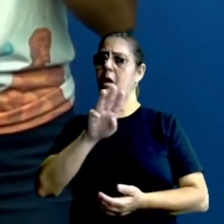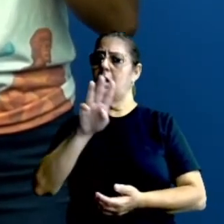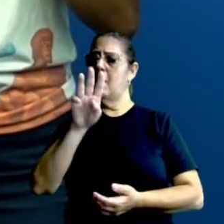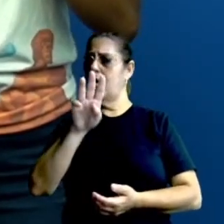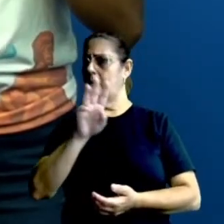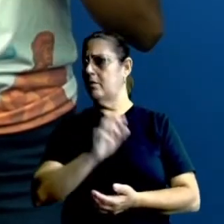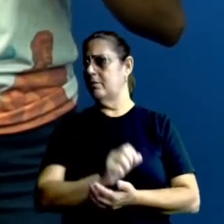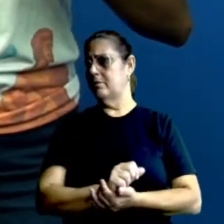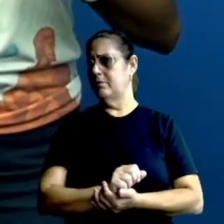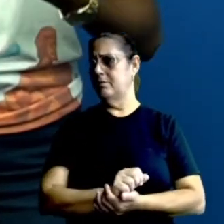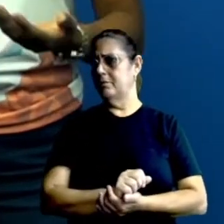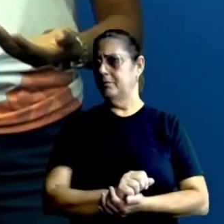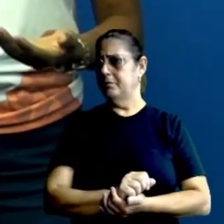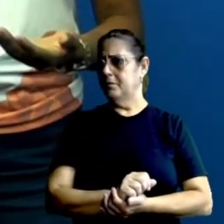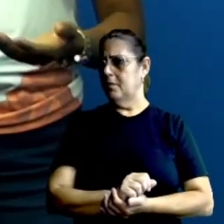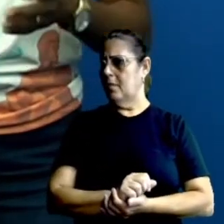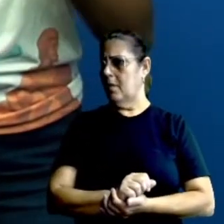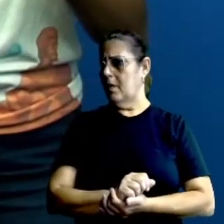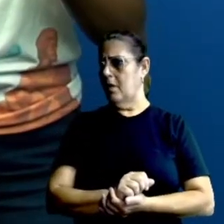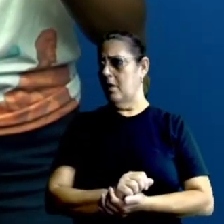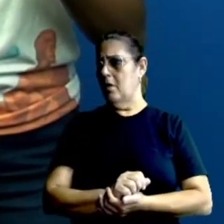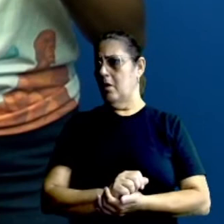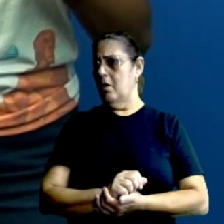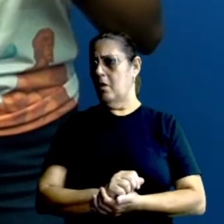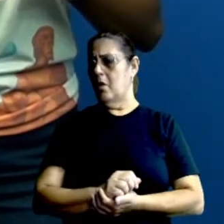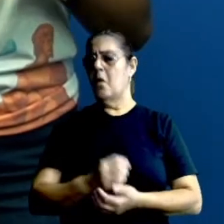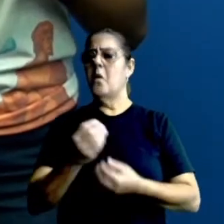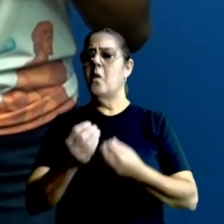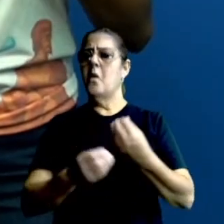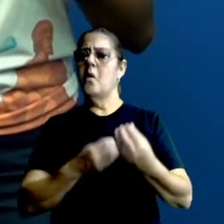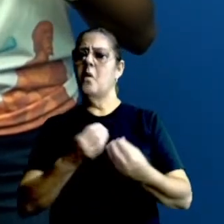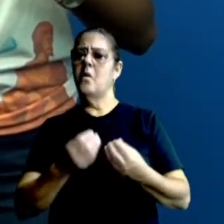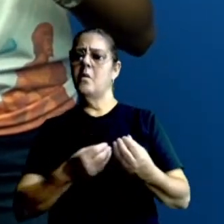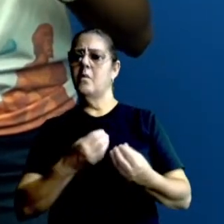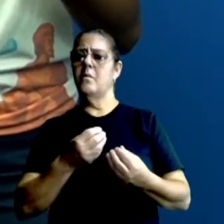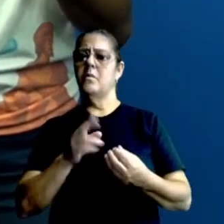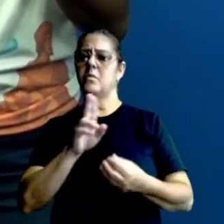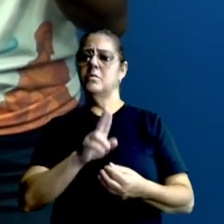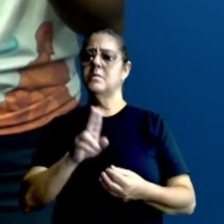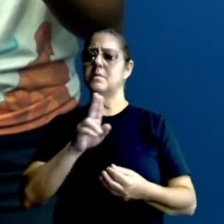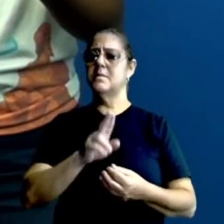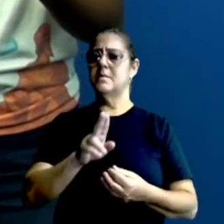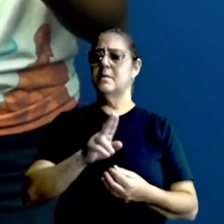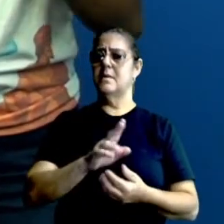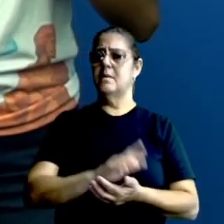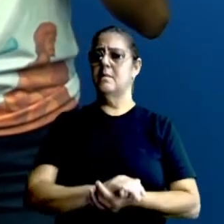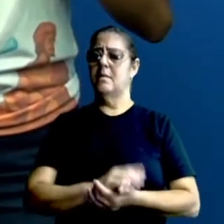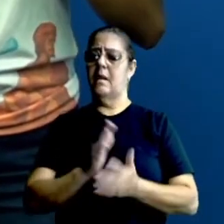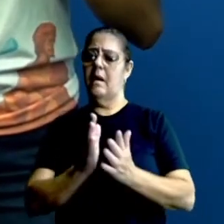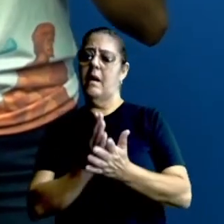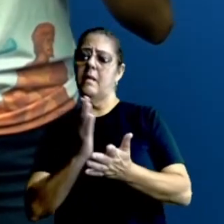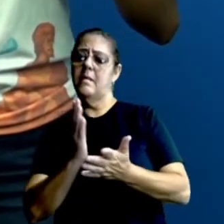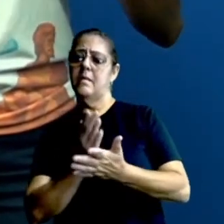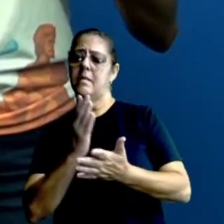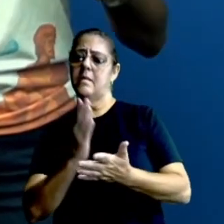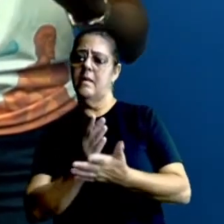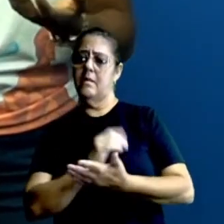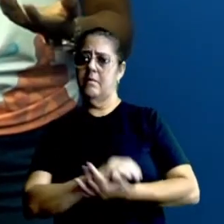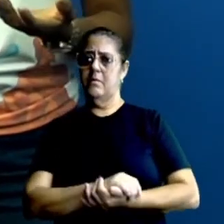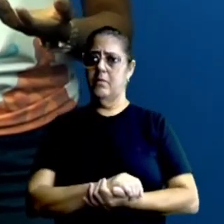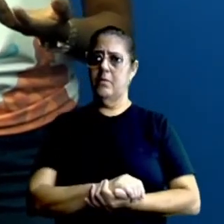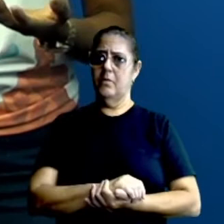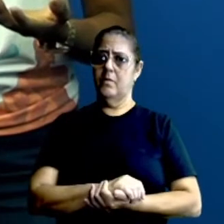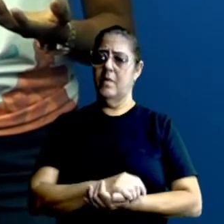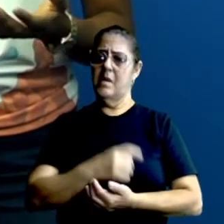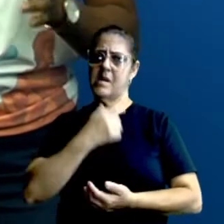fala palavra em português em inglês por exemplo se utilizar com uma palavrinha caderno Suponha que eu não